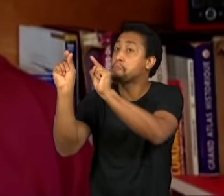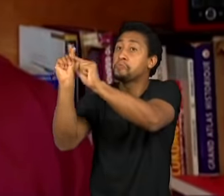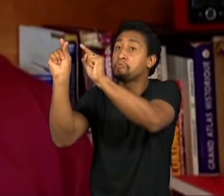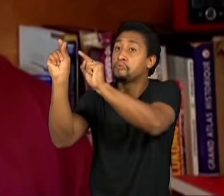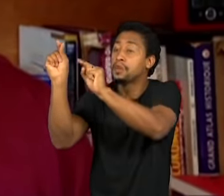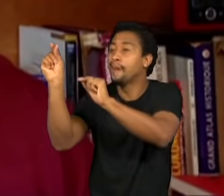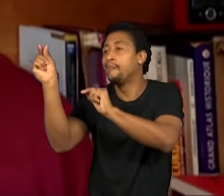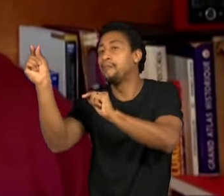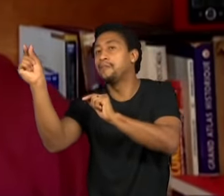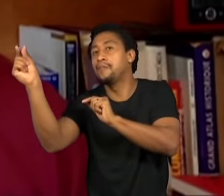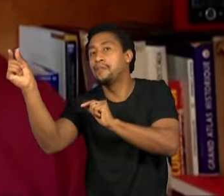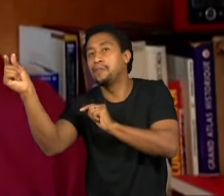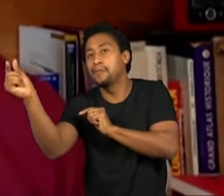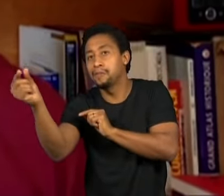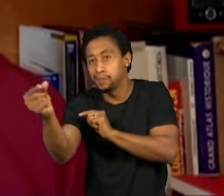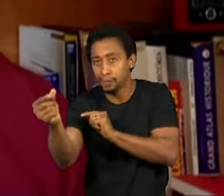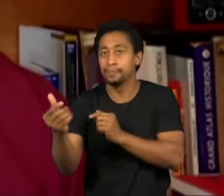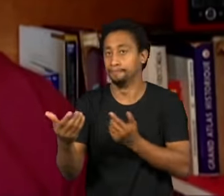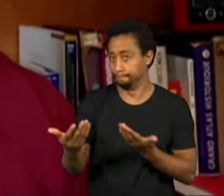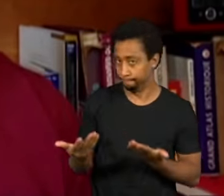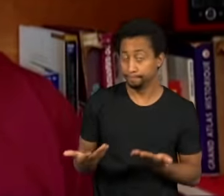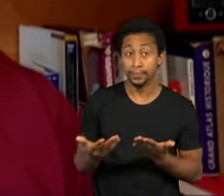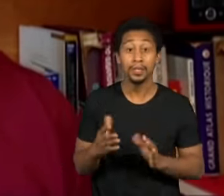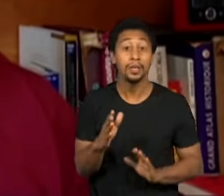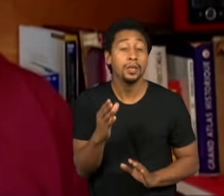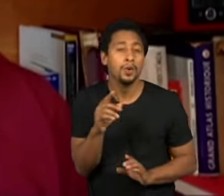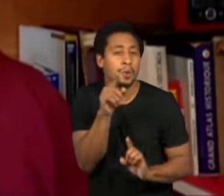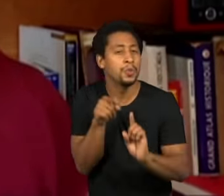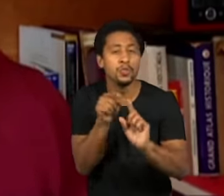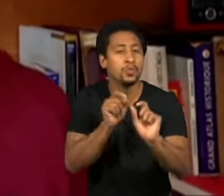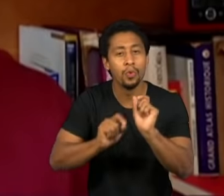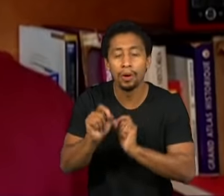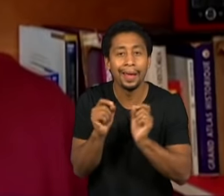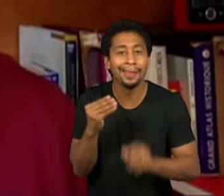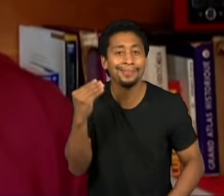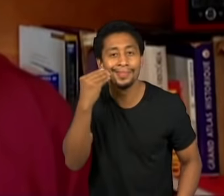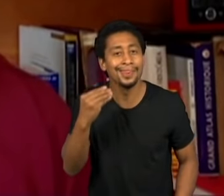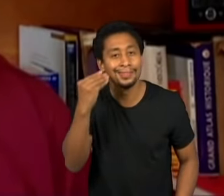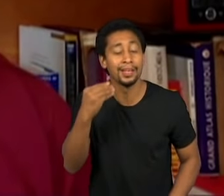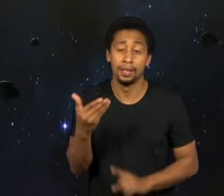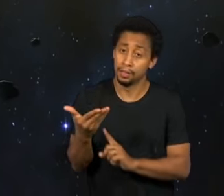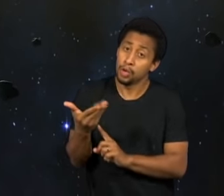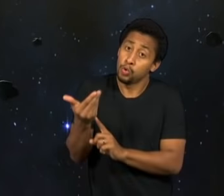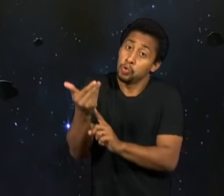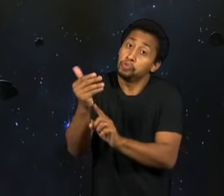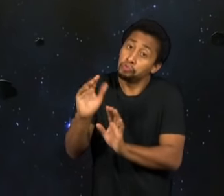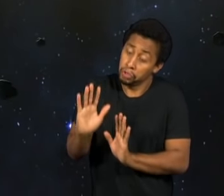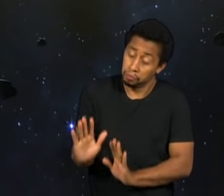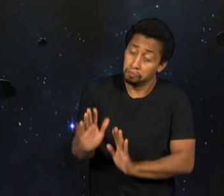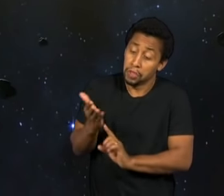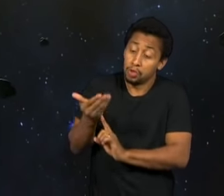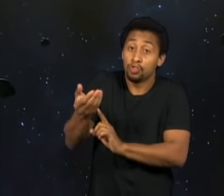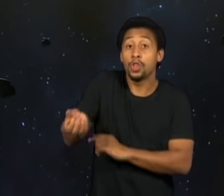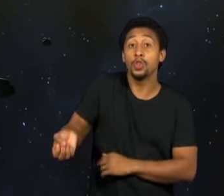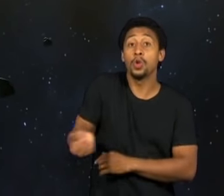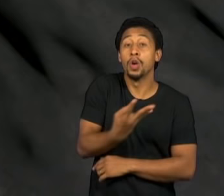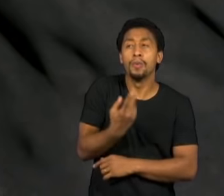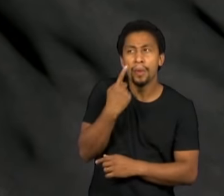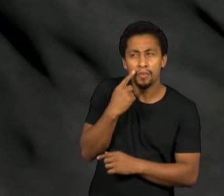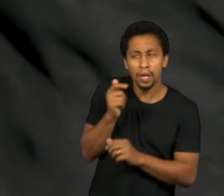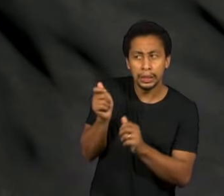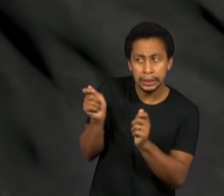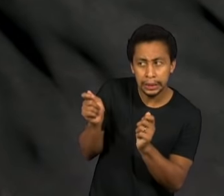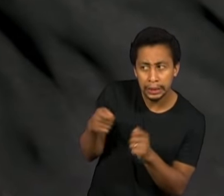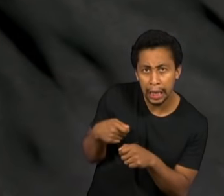é testar uma tecnologia, fazer os testes de qualificação, como se diz, de uma tecnologia, validar ela ou